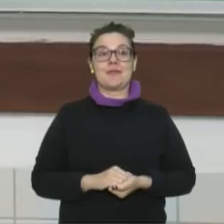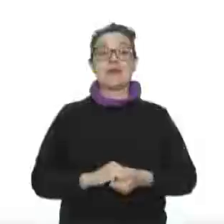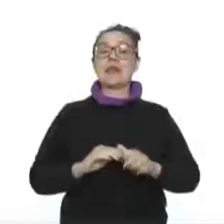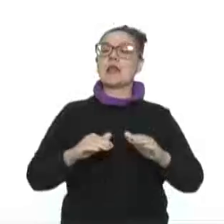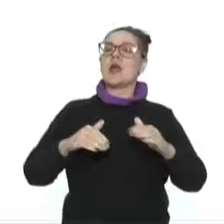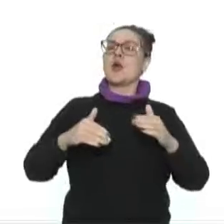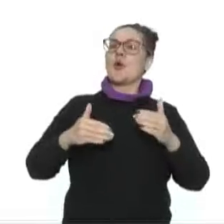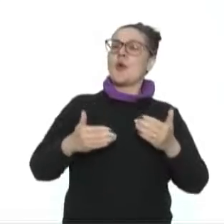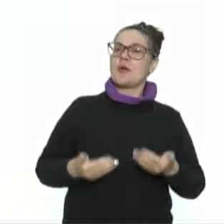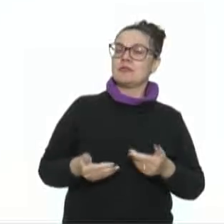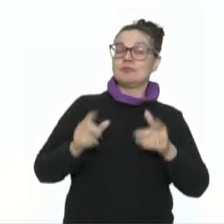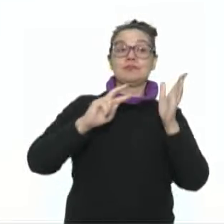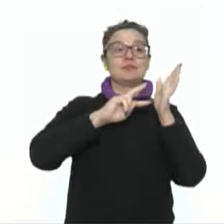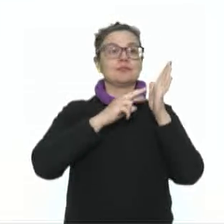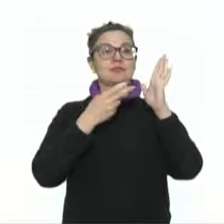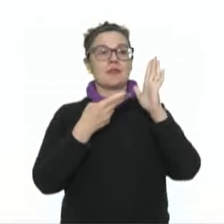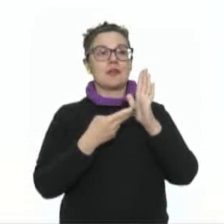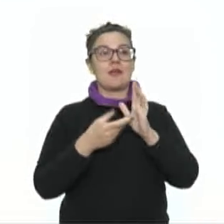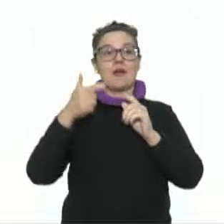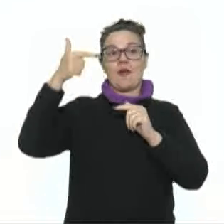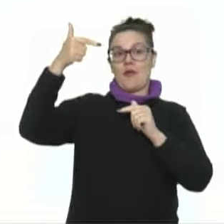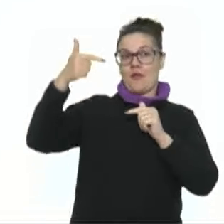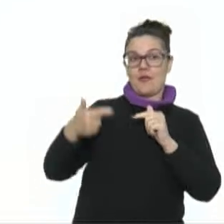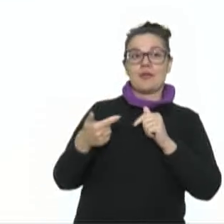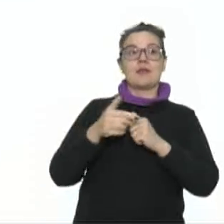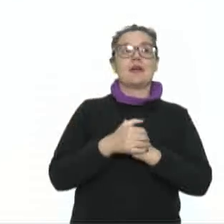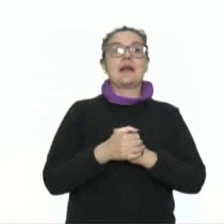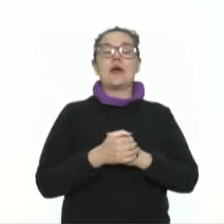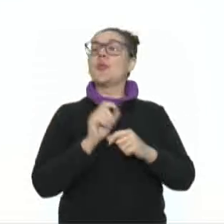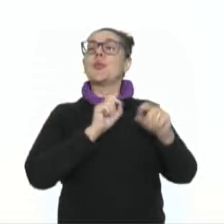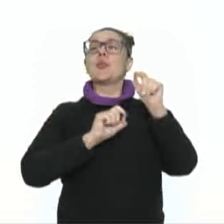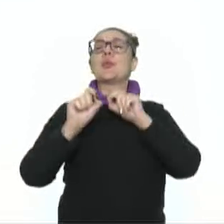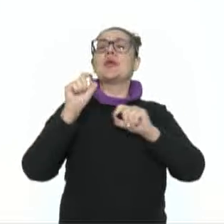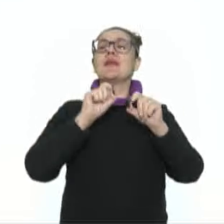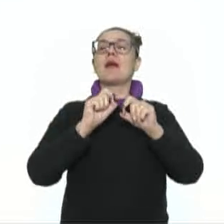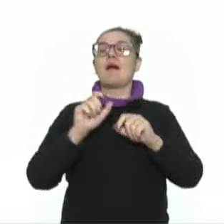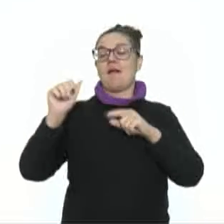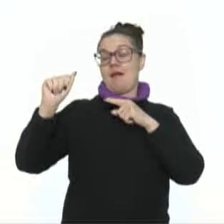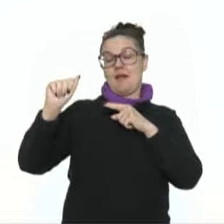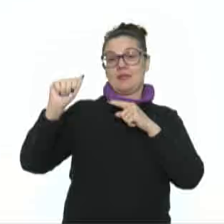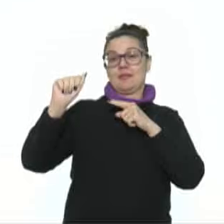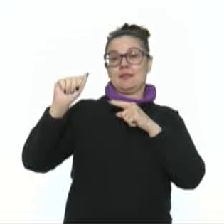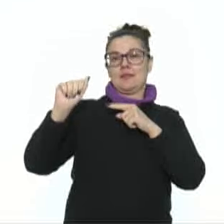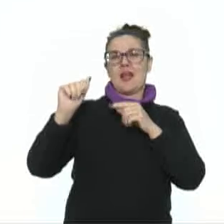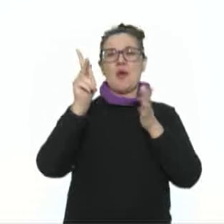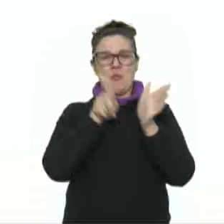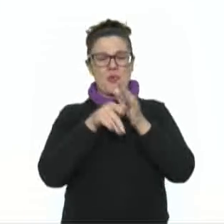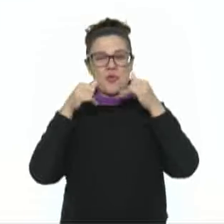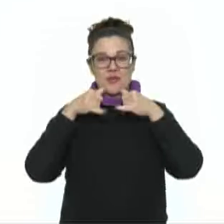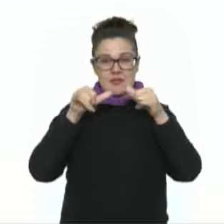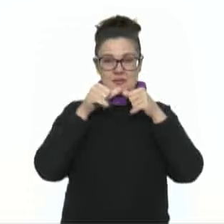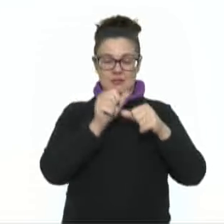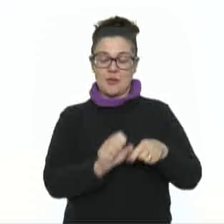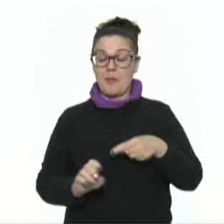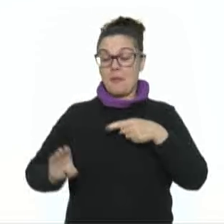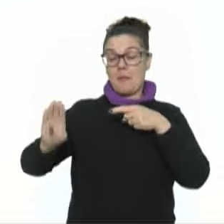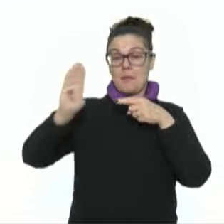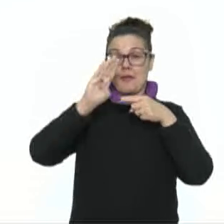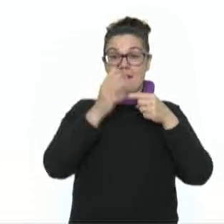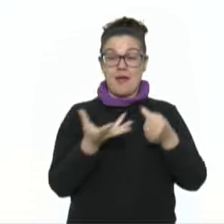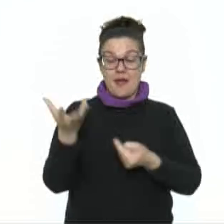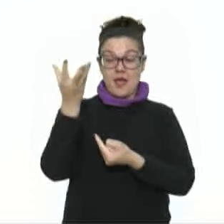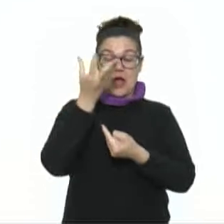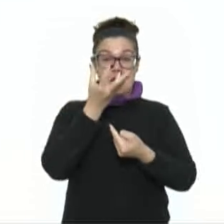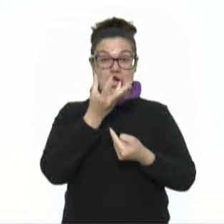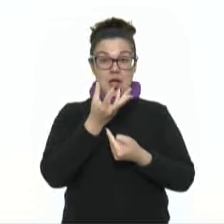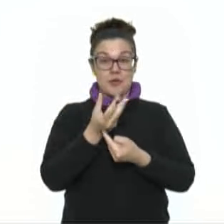Então, o que é instalação? Arte que utiliza instalação elétrica. B. Arte realizada apenas com